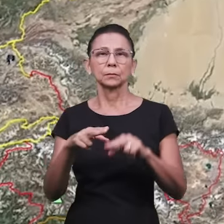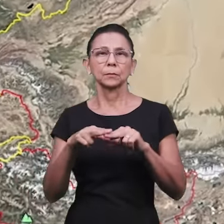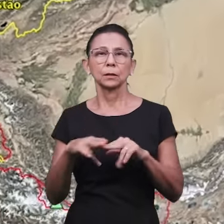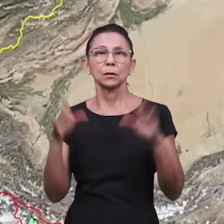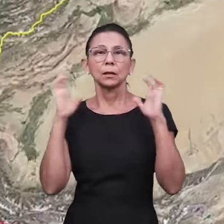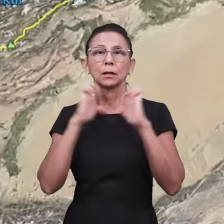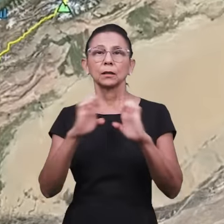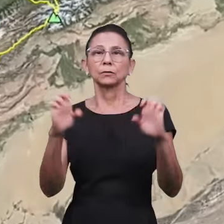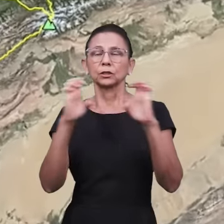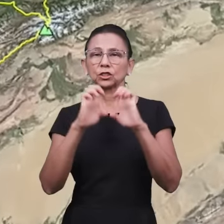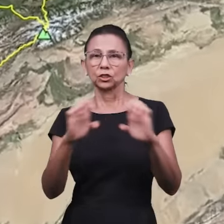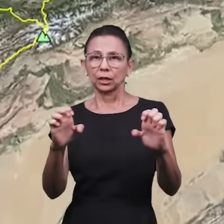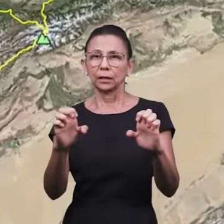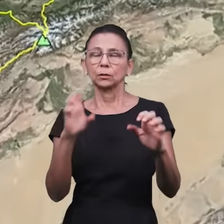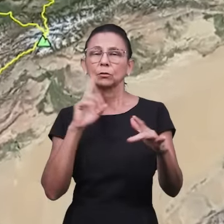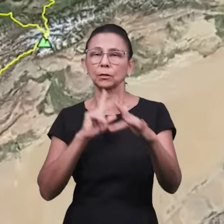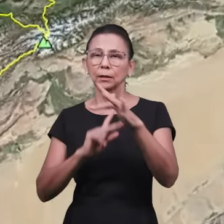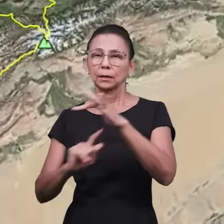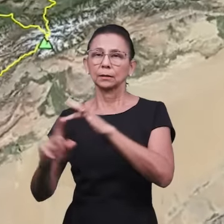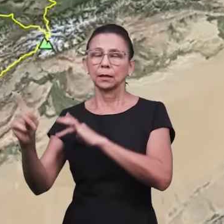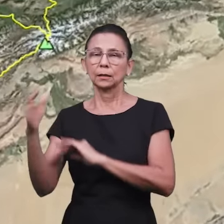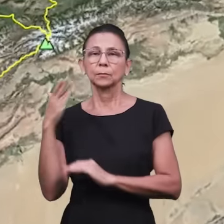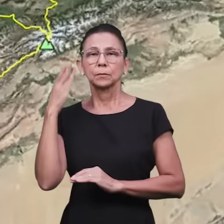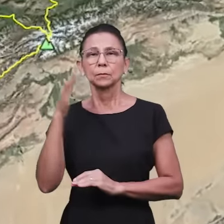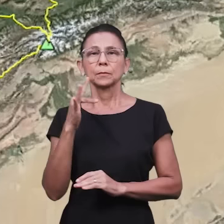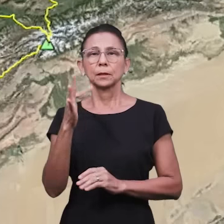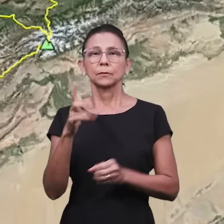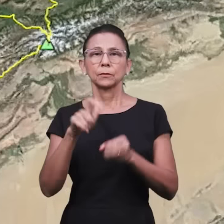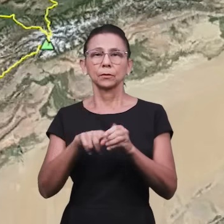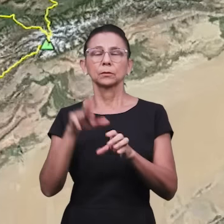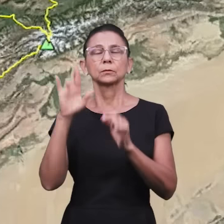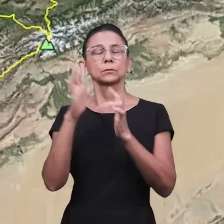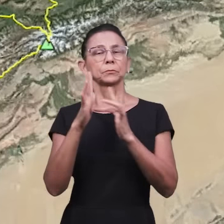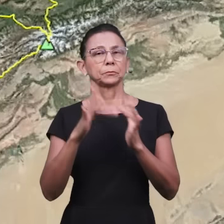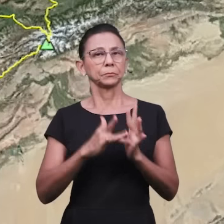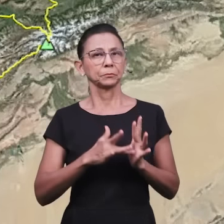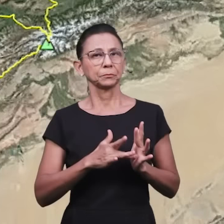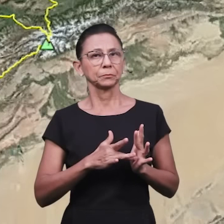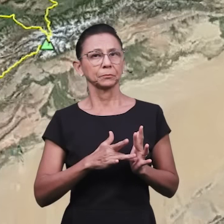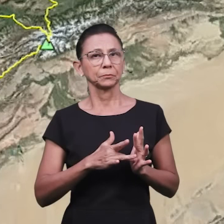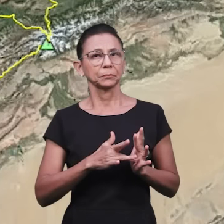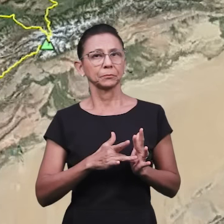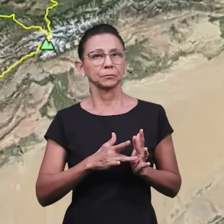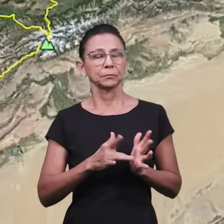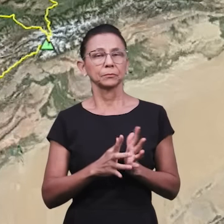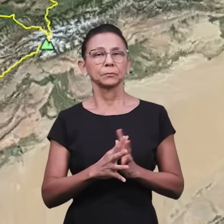pelo Evangelho eterno e pela mensagem da breve volta do Senhor Jesus.